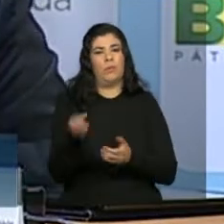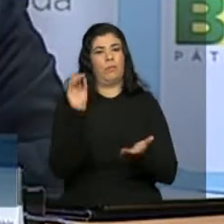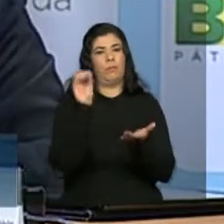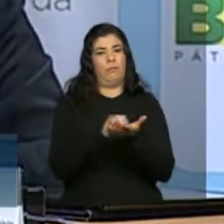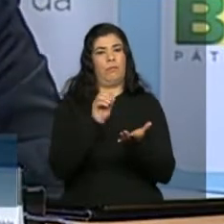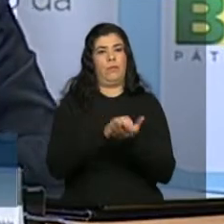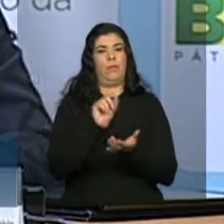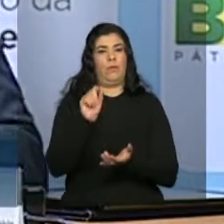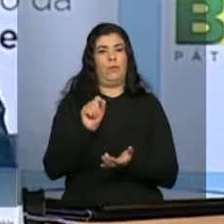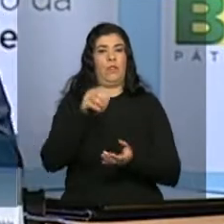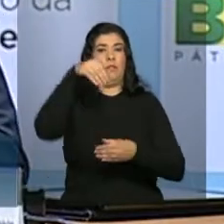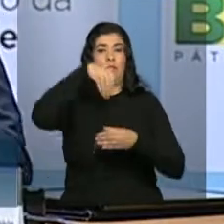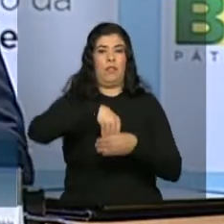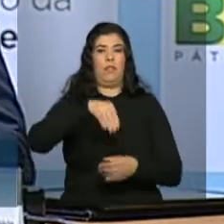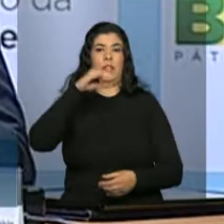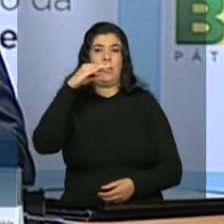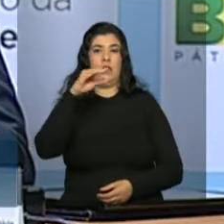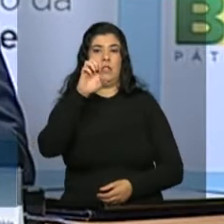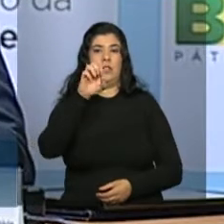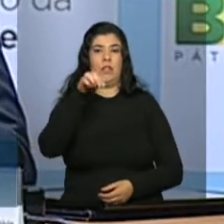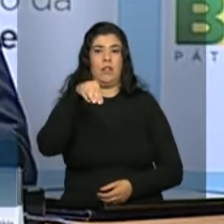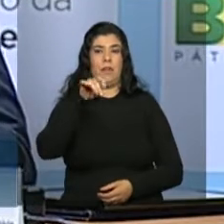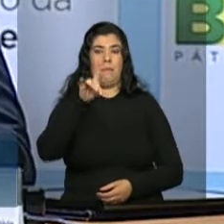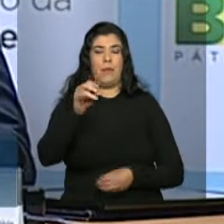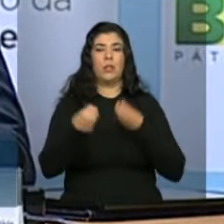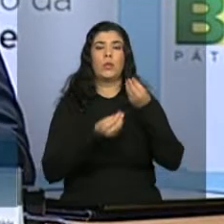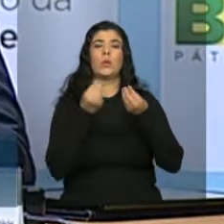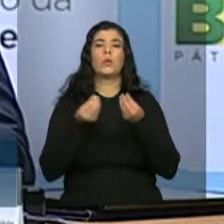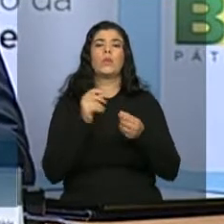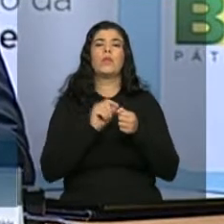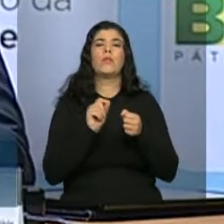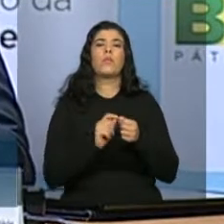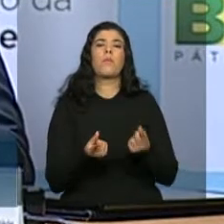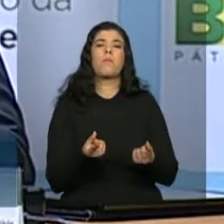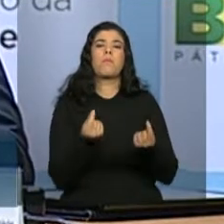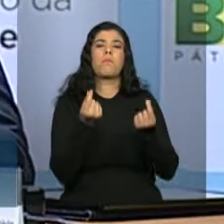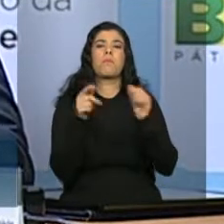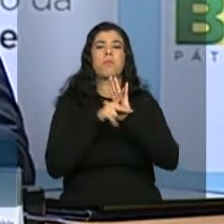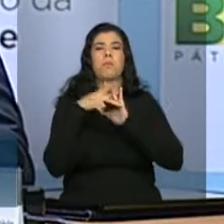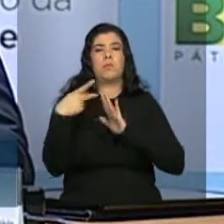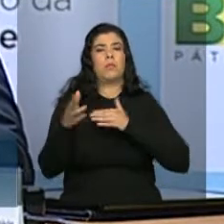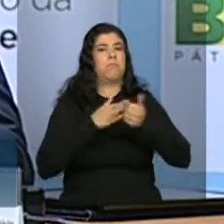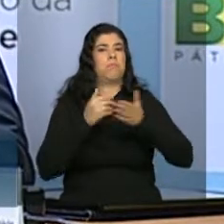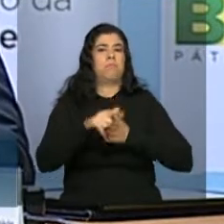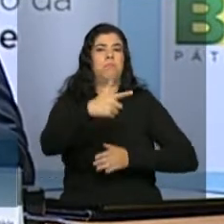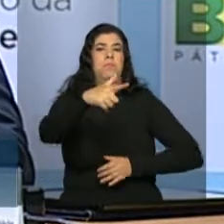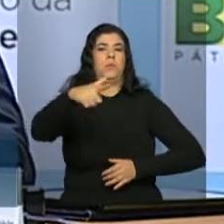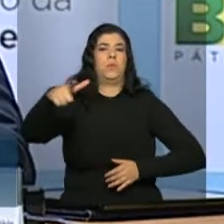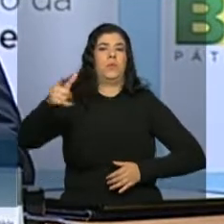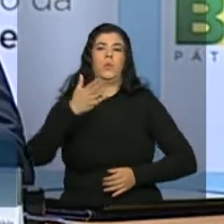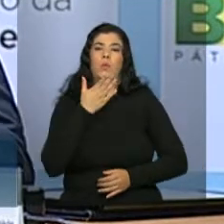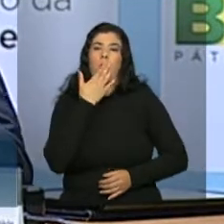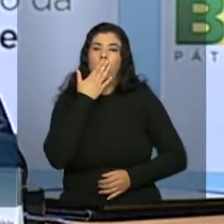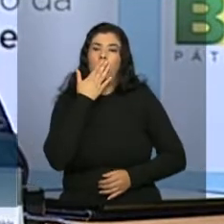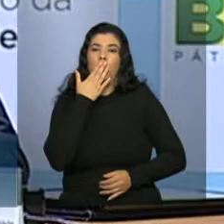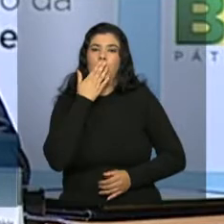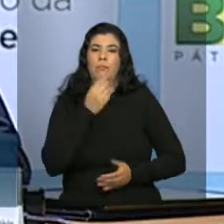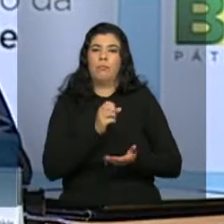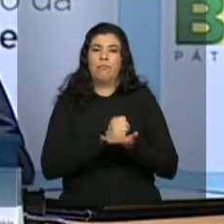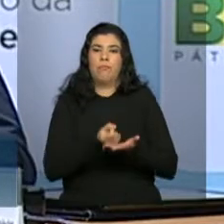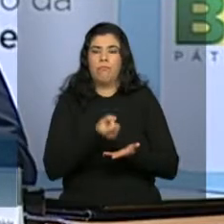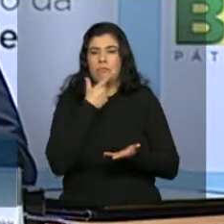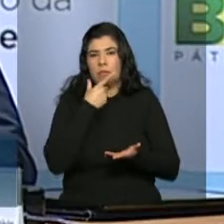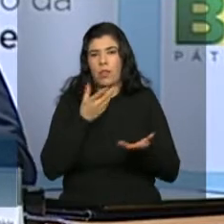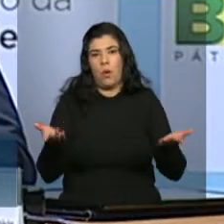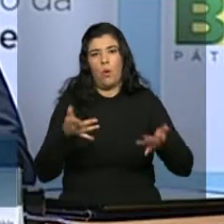definir na Semed como que Esses medicamentos eu receber o preço deles por em qualquer medicamento que você registro na Anvisa precisa receber um preço